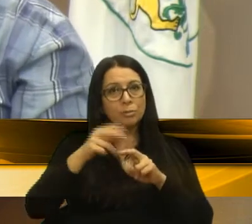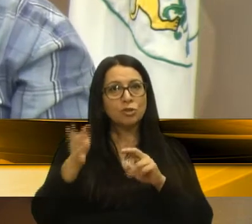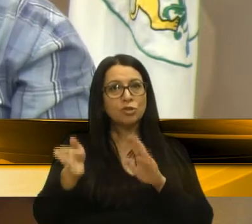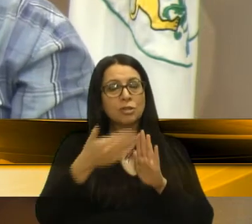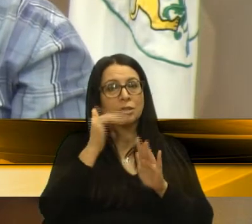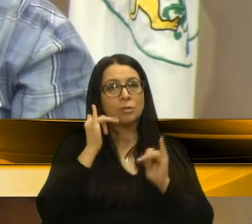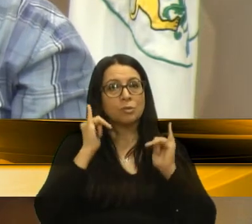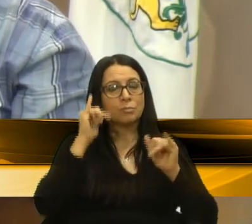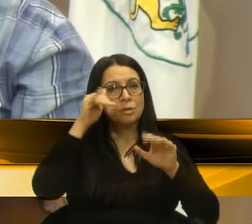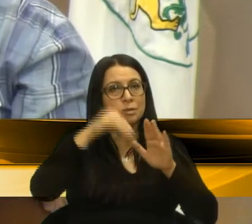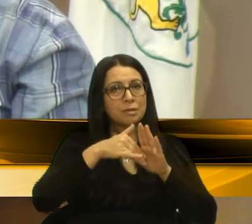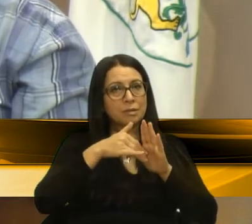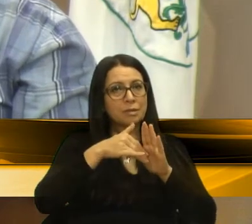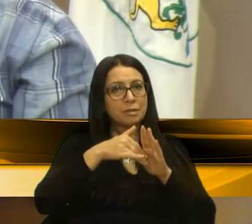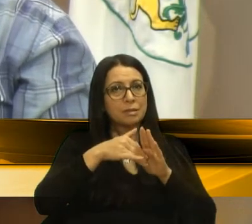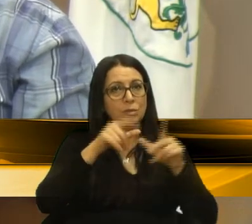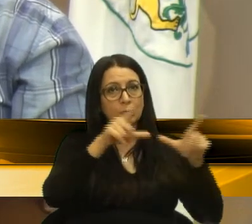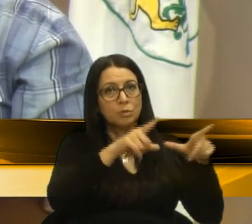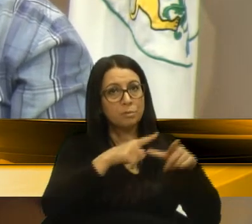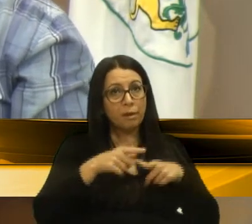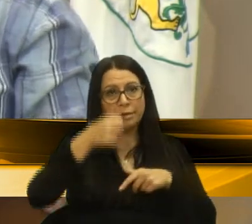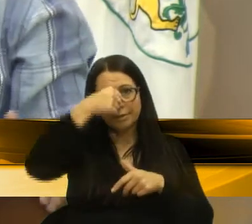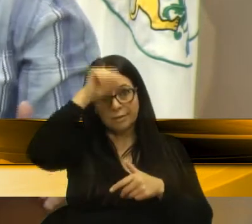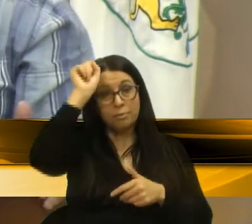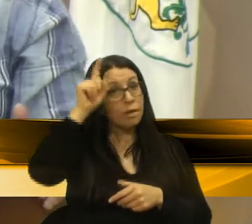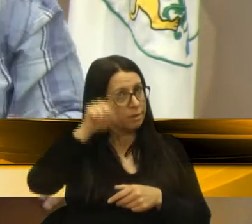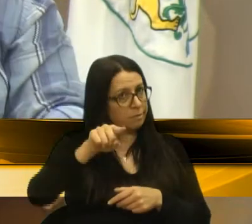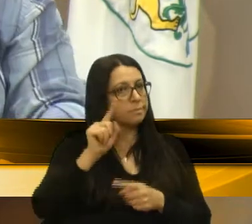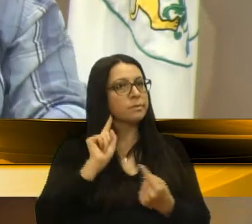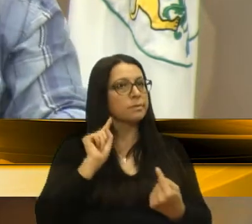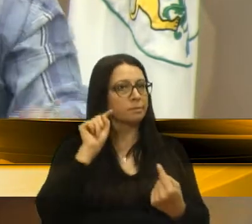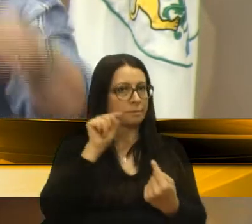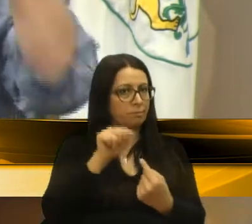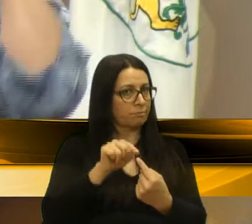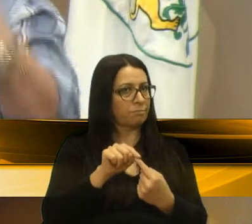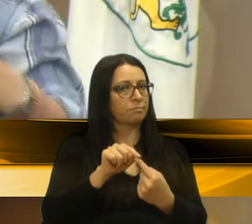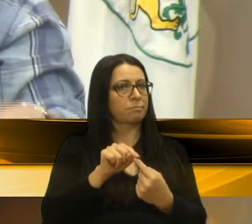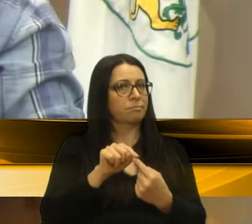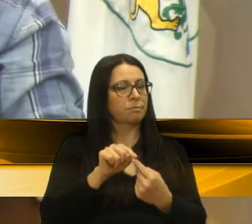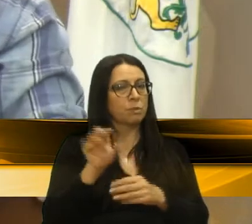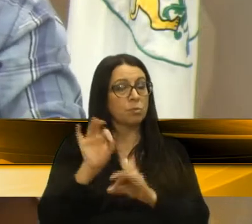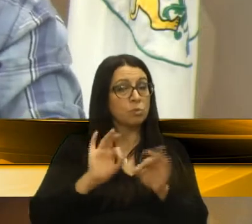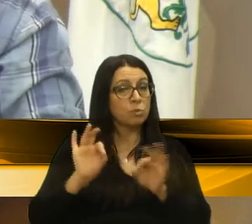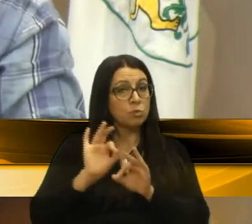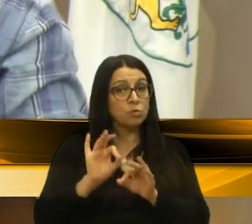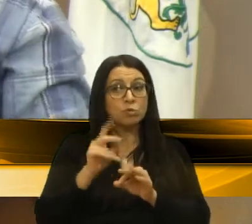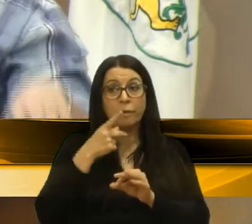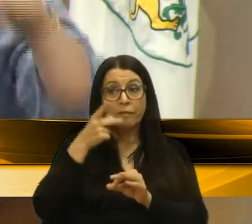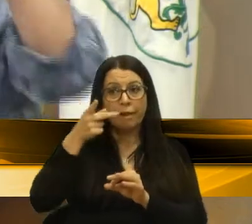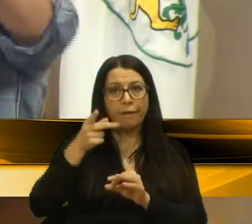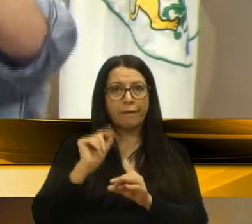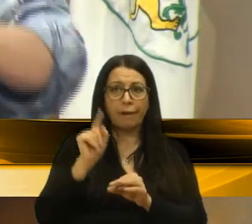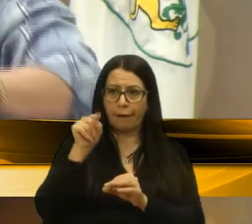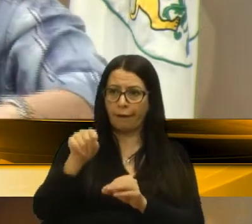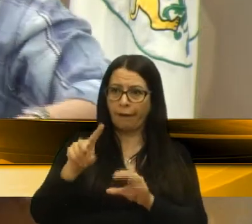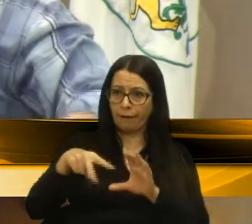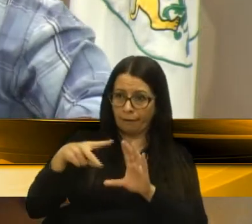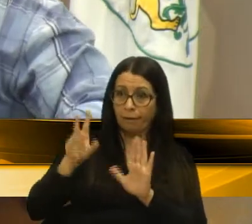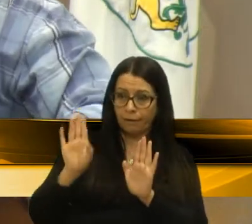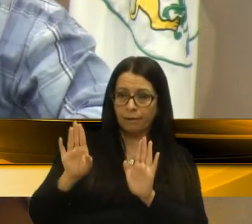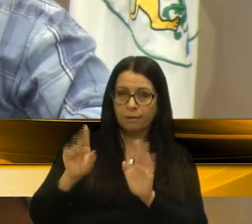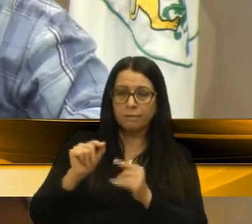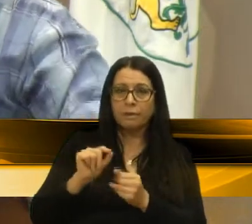coletivo de dentro dos espaços da usp esse é objetivo prova a justificativa para o dia seguinte à câmara